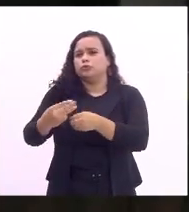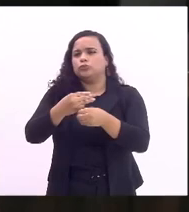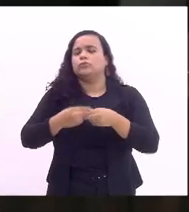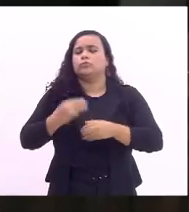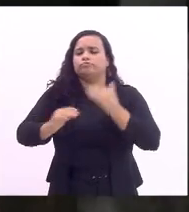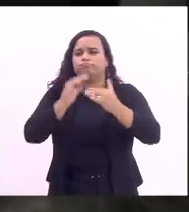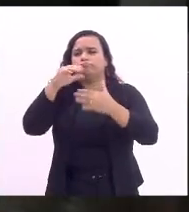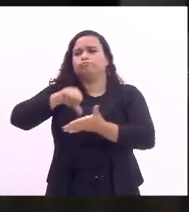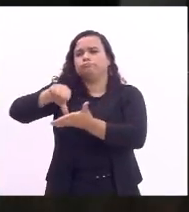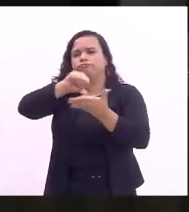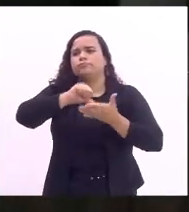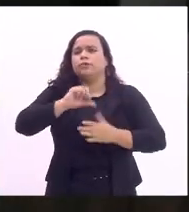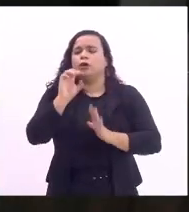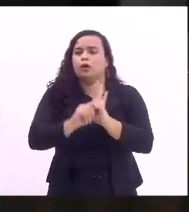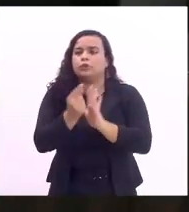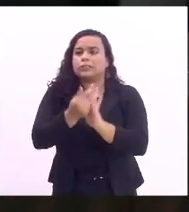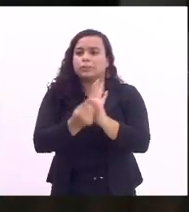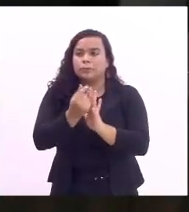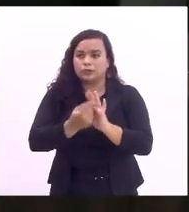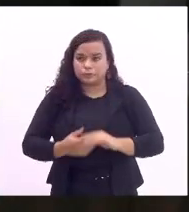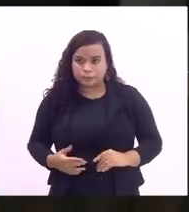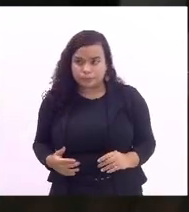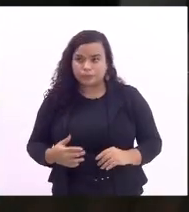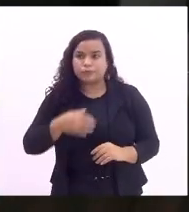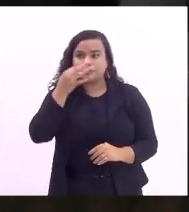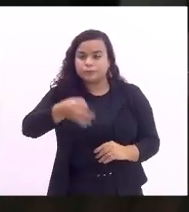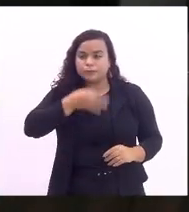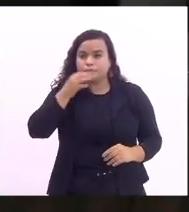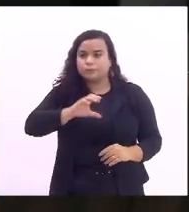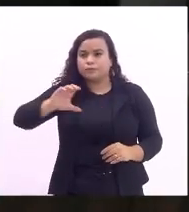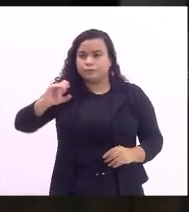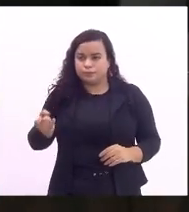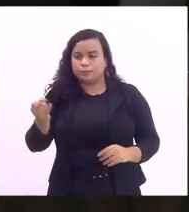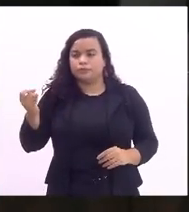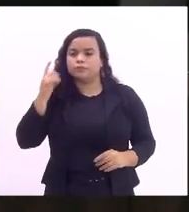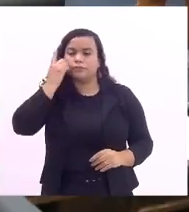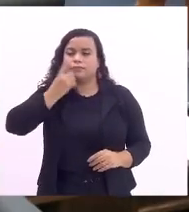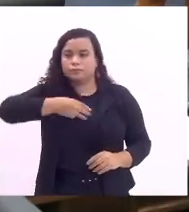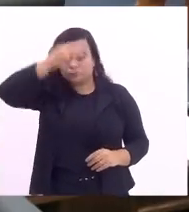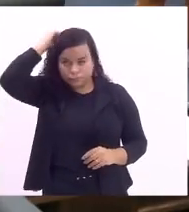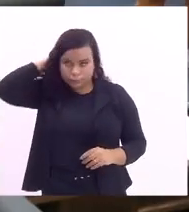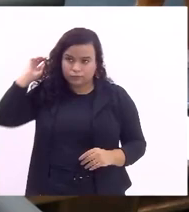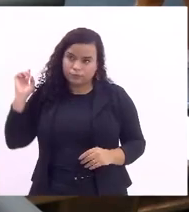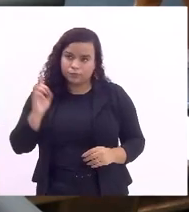Orçamento. Para emitir parecer pela Comissão de Constituição, Justiça, deputado Márcio Pacheco.